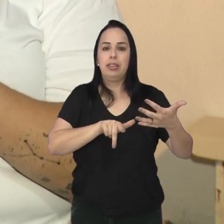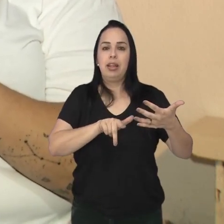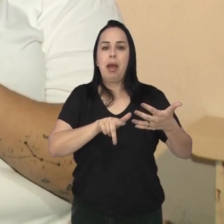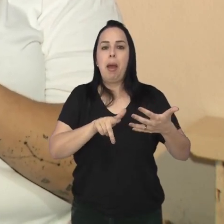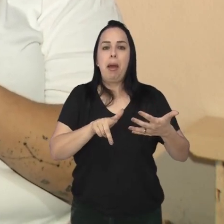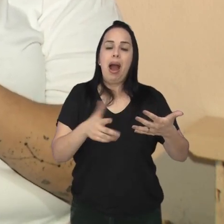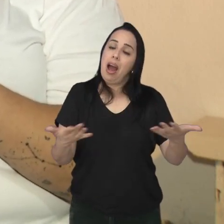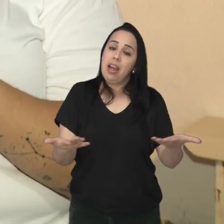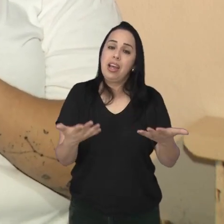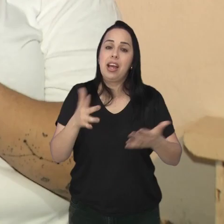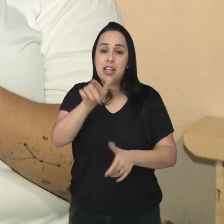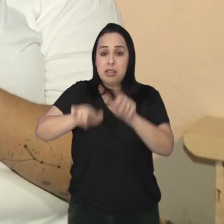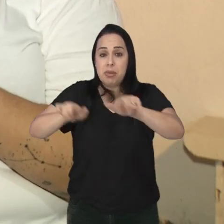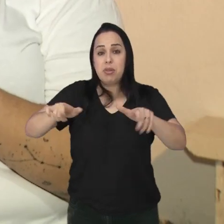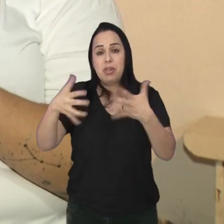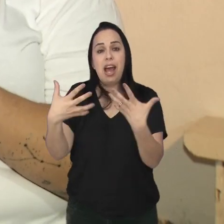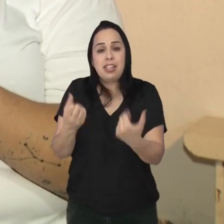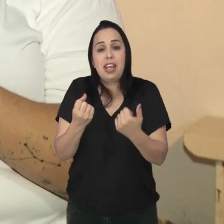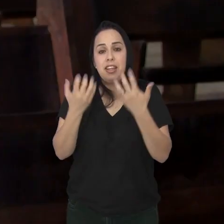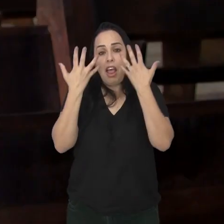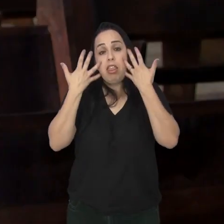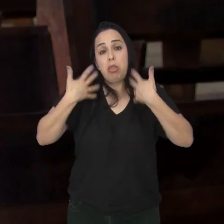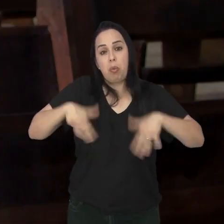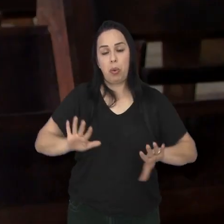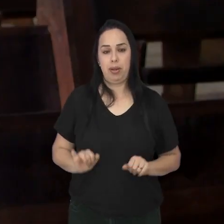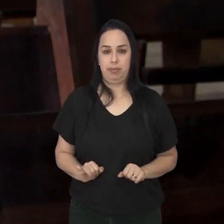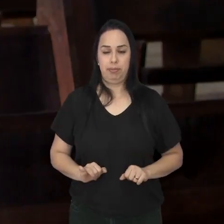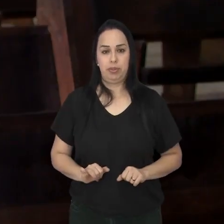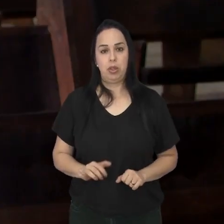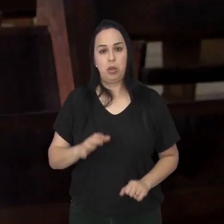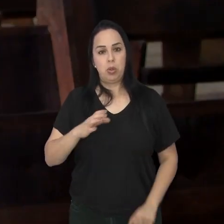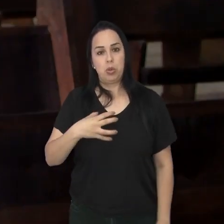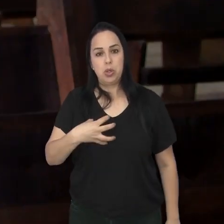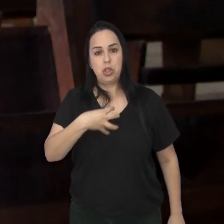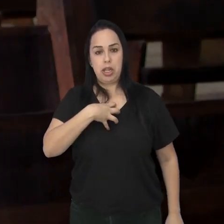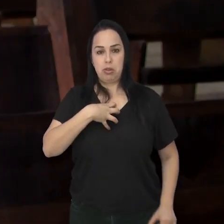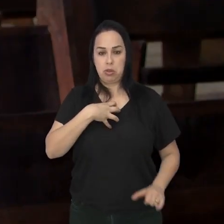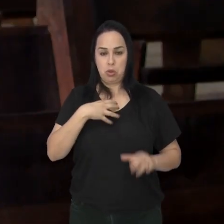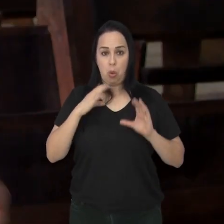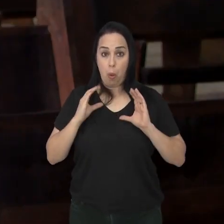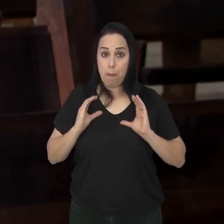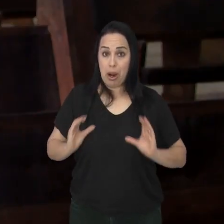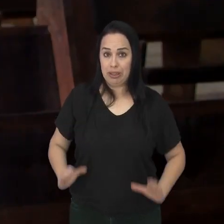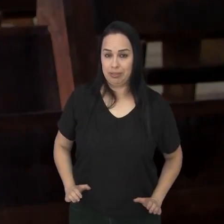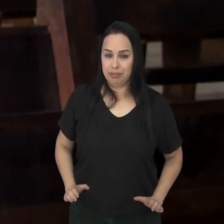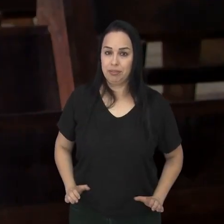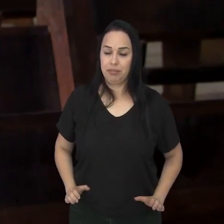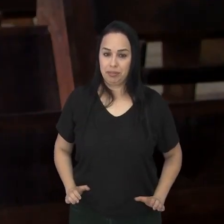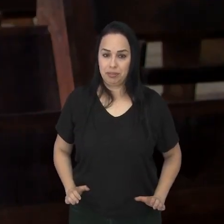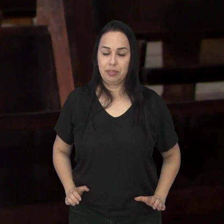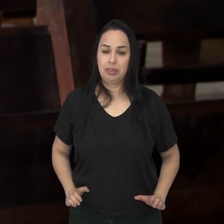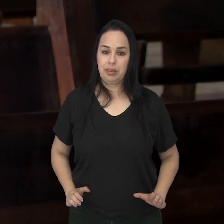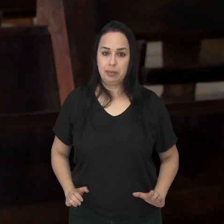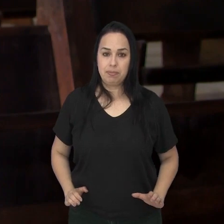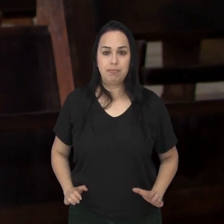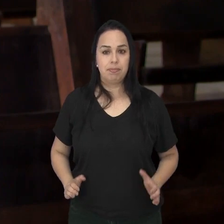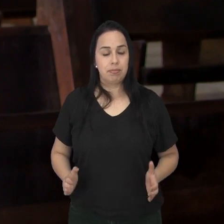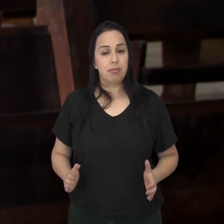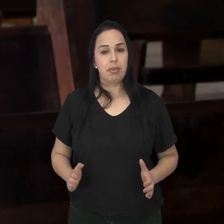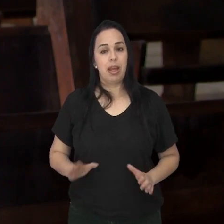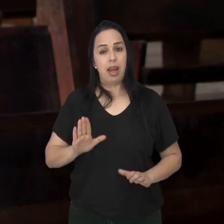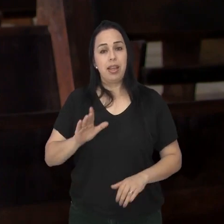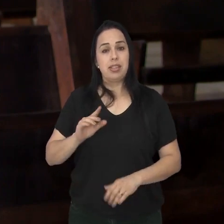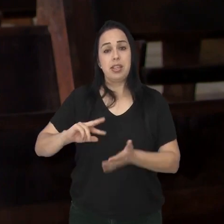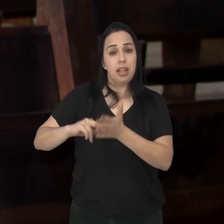gente consegue trazer a naturalidade para isso. Eu acredito que a maneira de você se comportar mediante a isso é mais